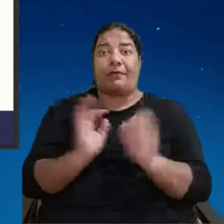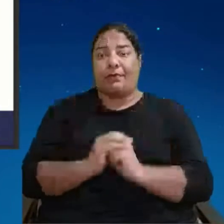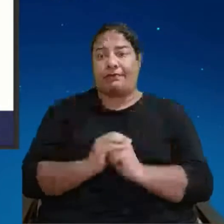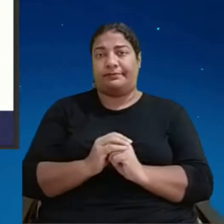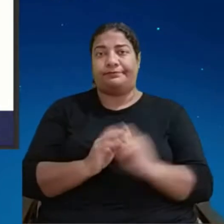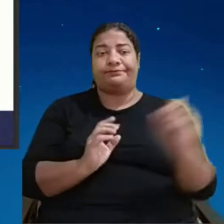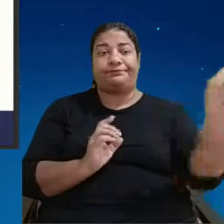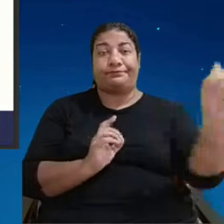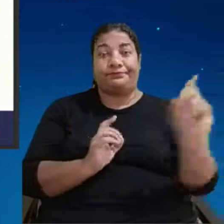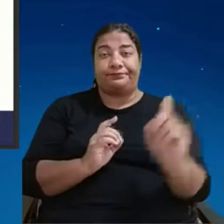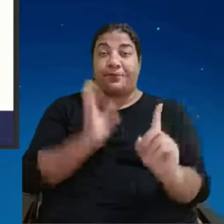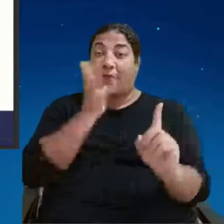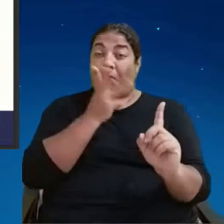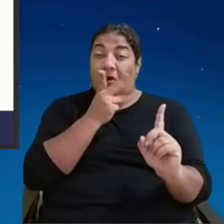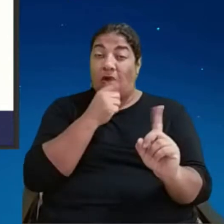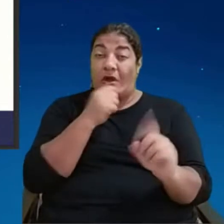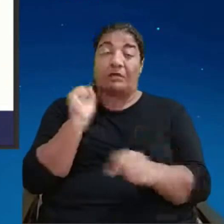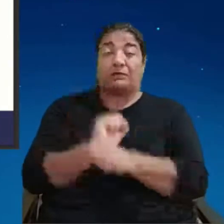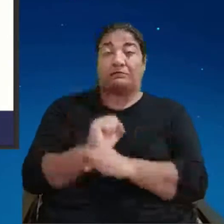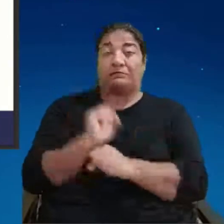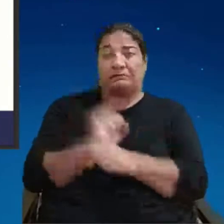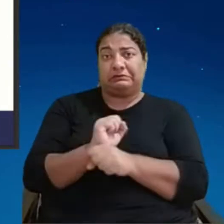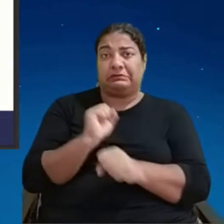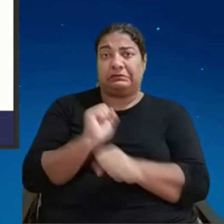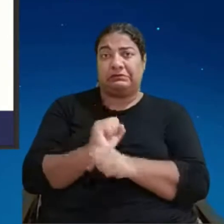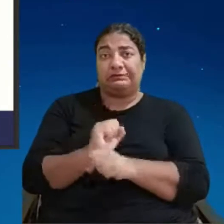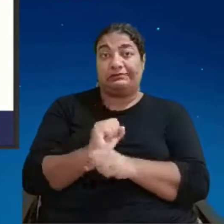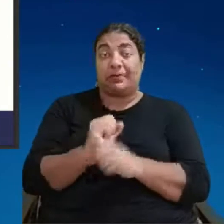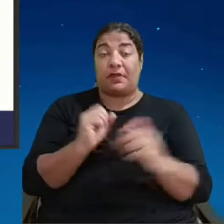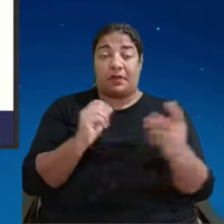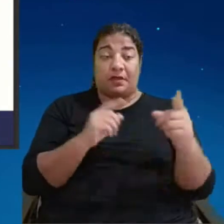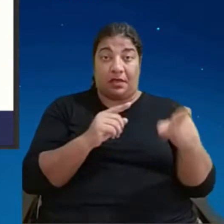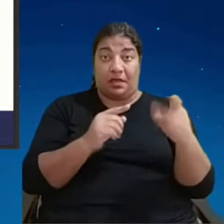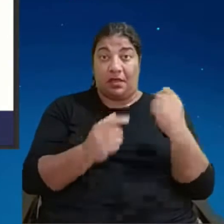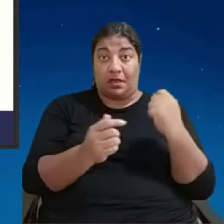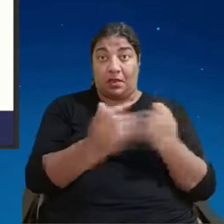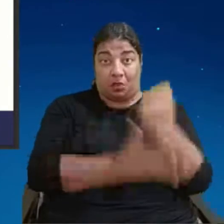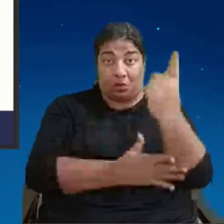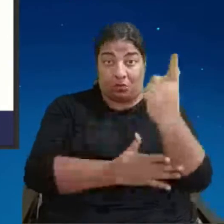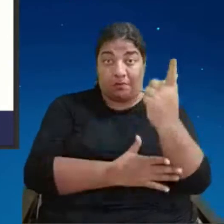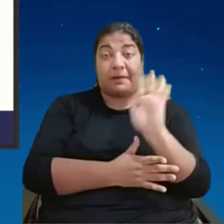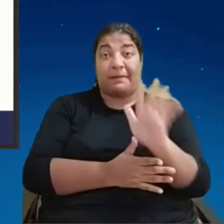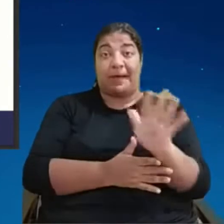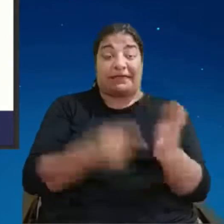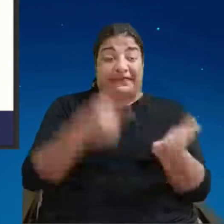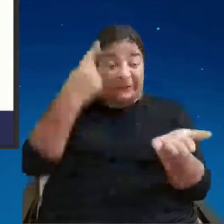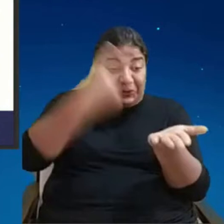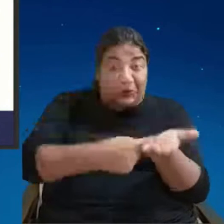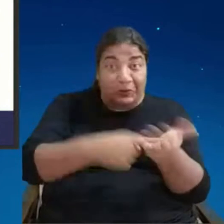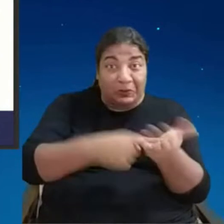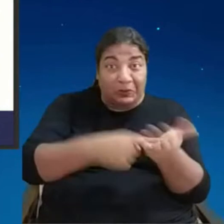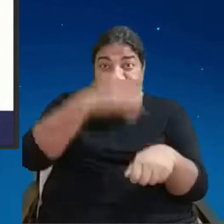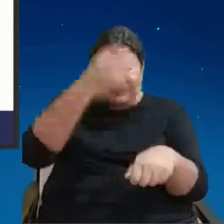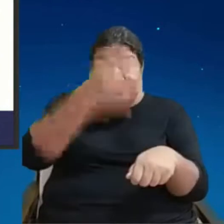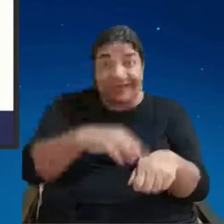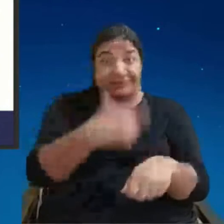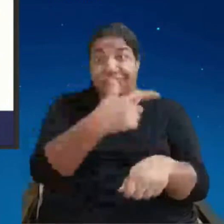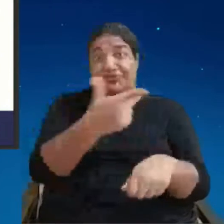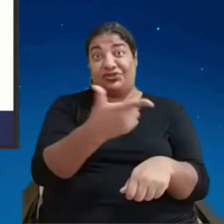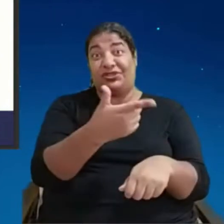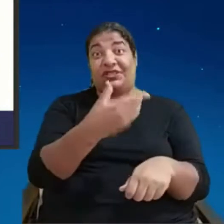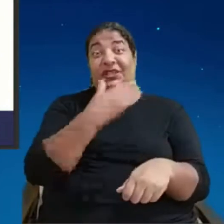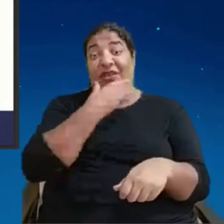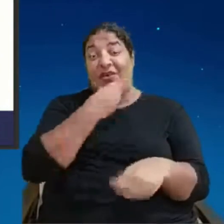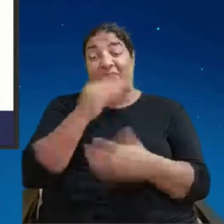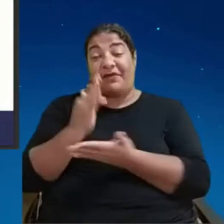porque ele realmente estava esperando e o comprador não tinha agendado o horário certo para atendê-lo. Eu